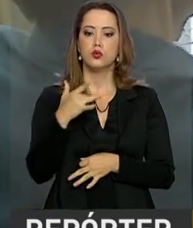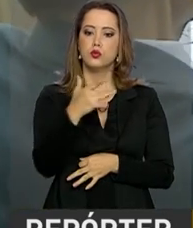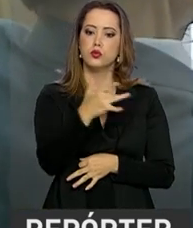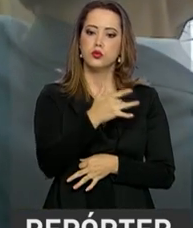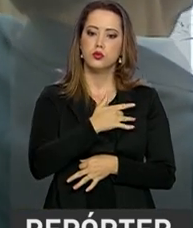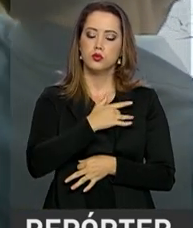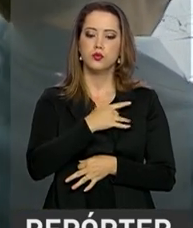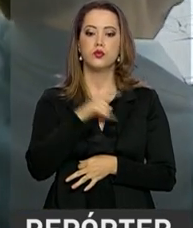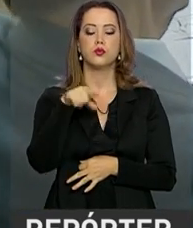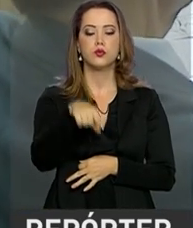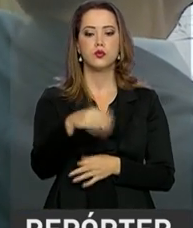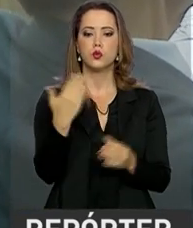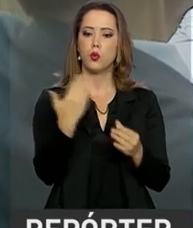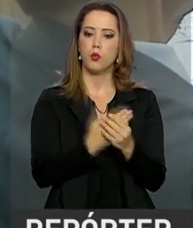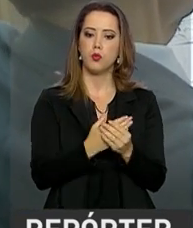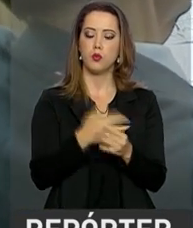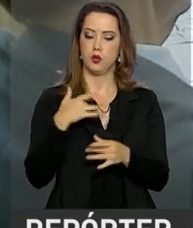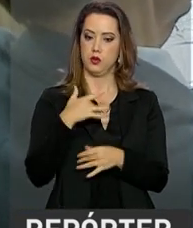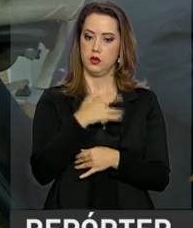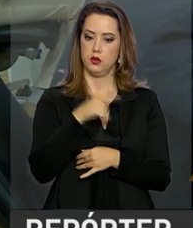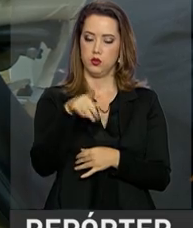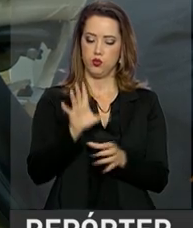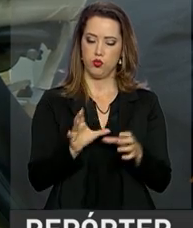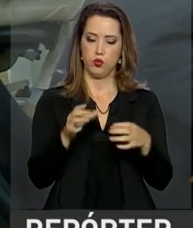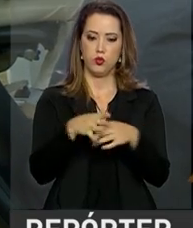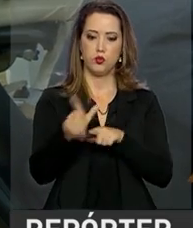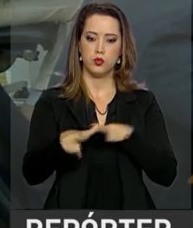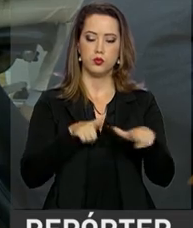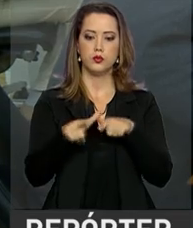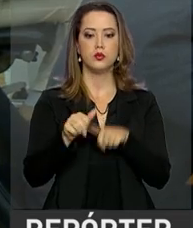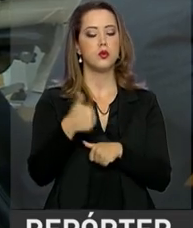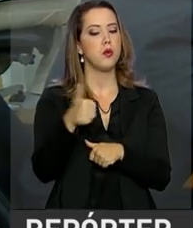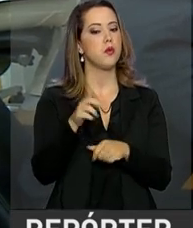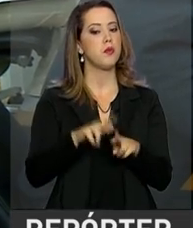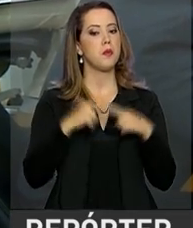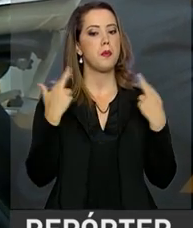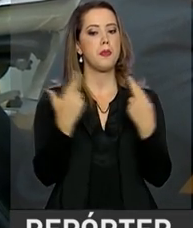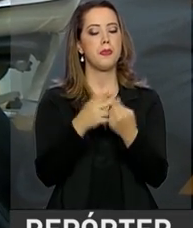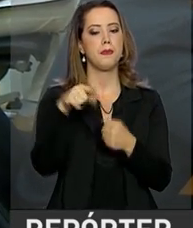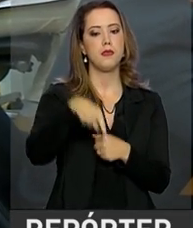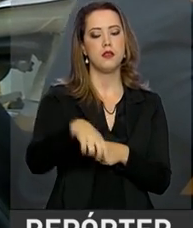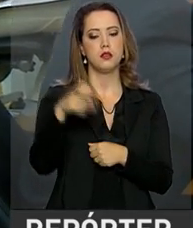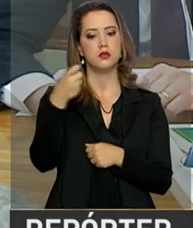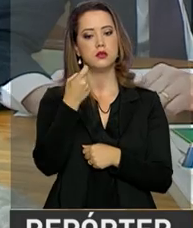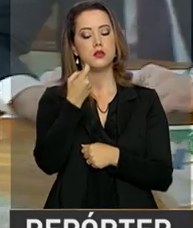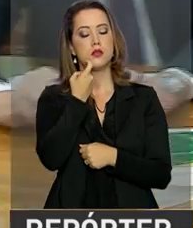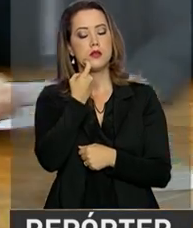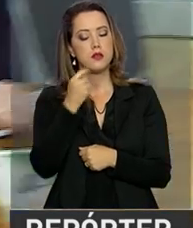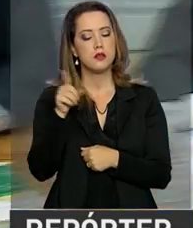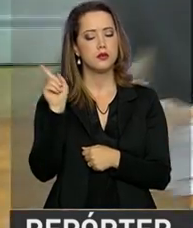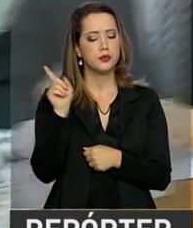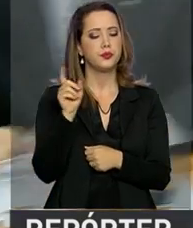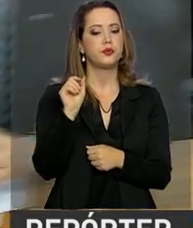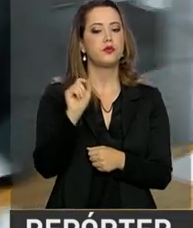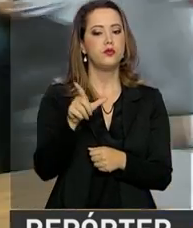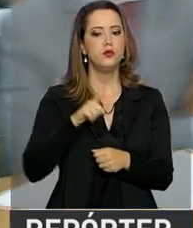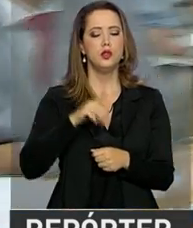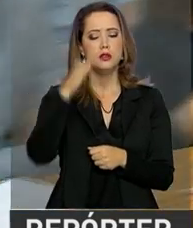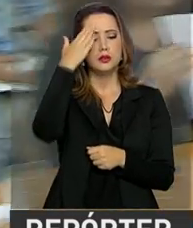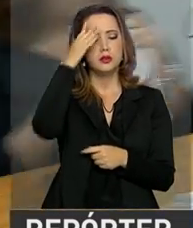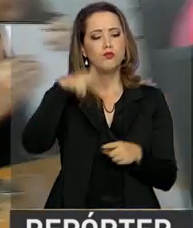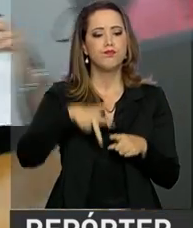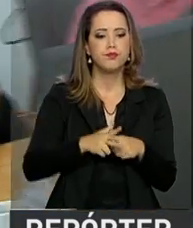à saúde foi criado um grupo de trabalho que realizou a primeira reunião nesta sexta-feira A ideia é reestruturar os